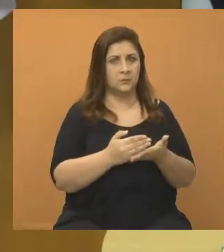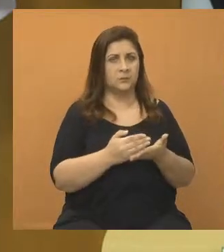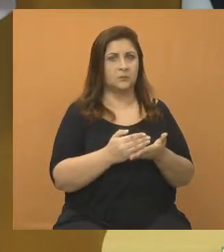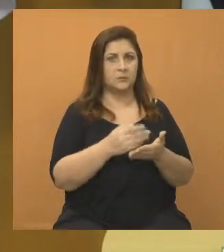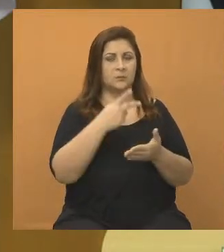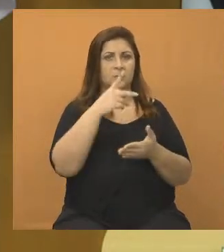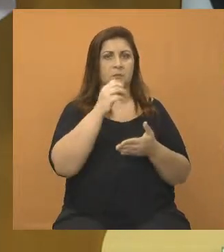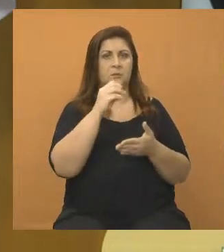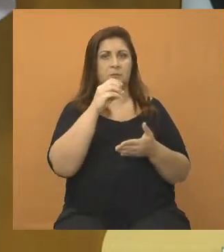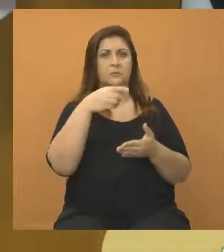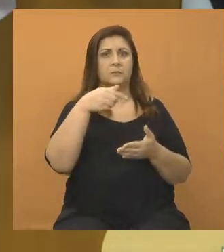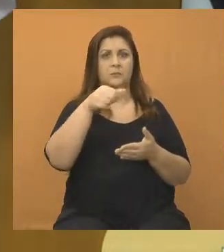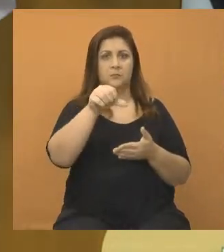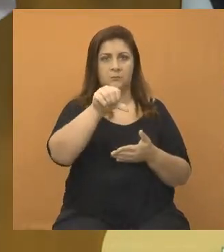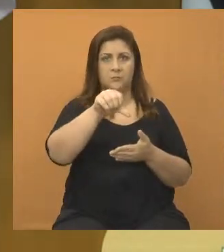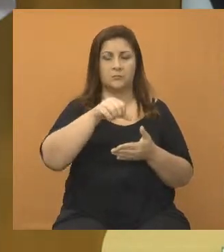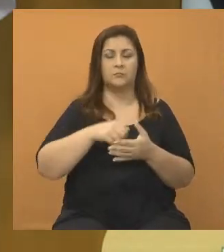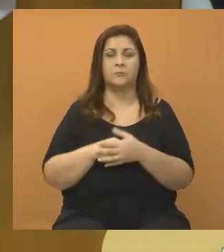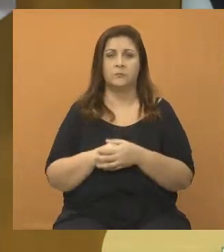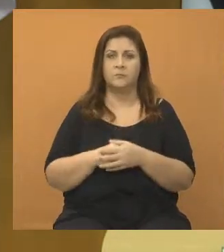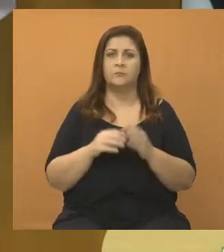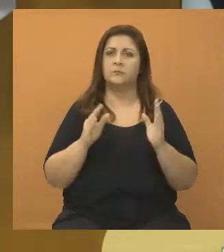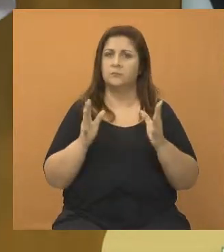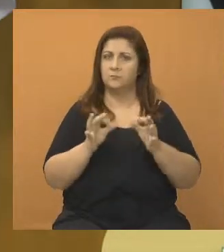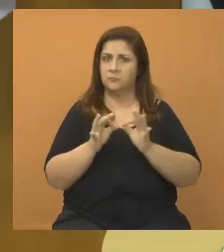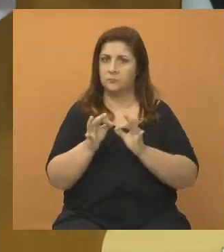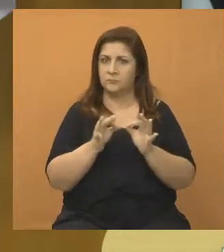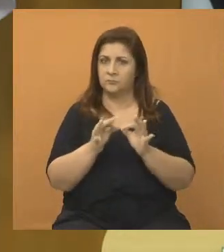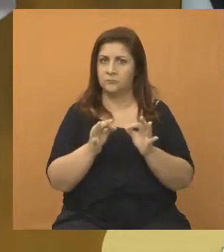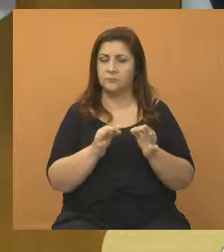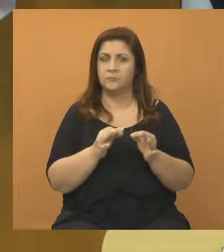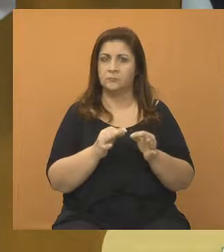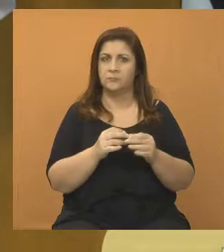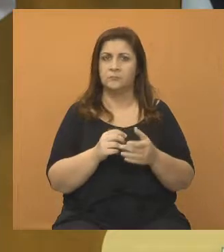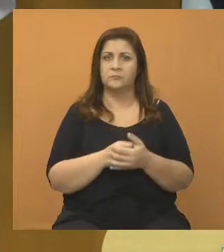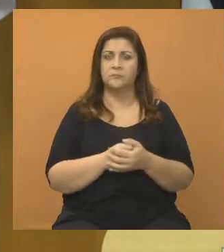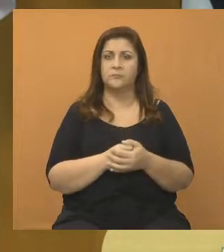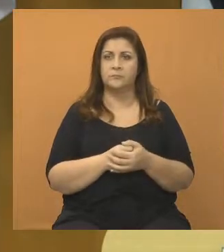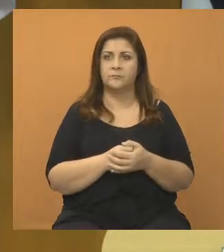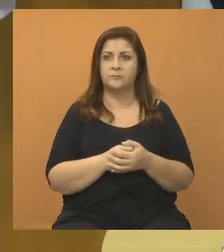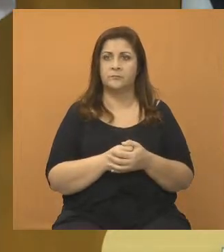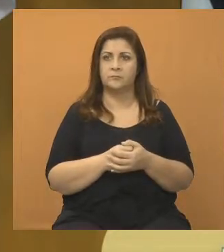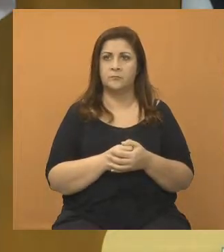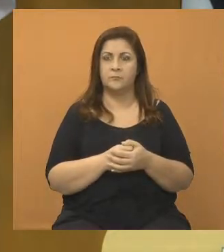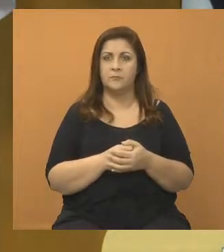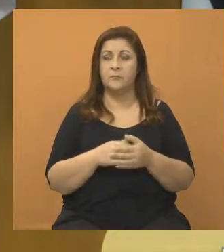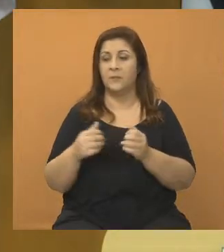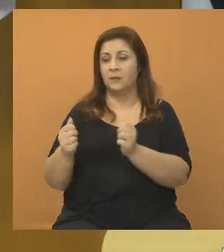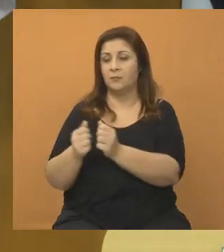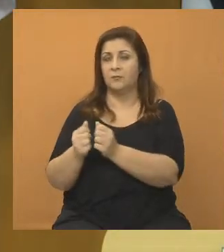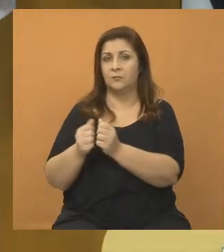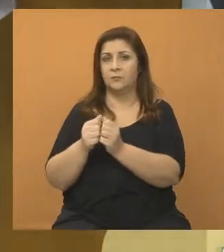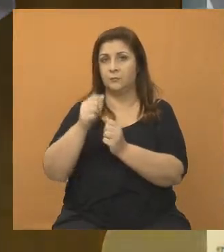execução, né? O projeto executivo do pronto-socorro, que vai ser anexo à Santa Casa,